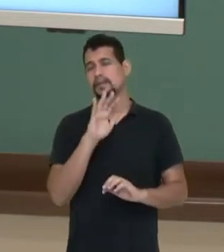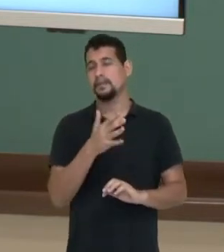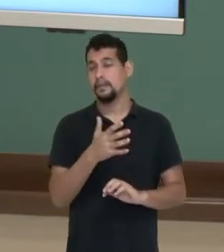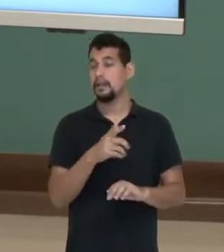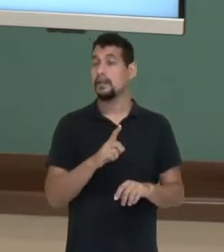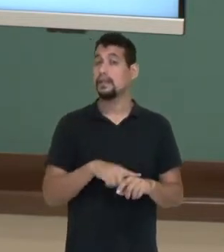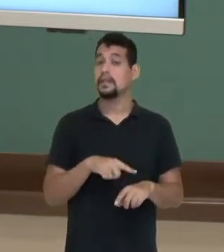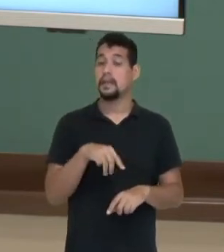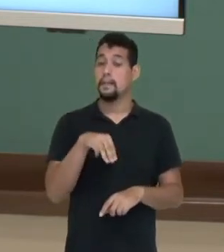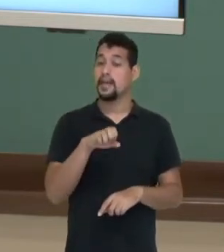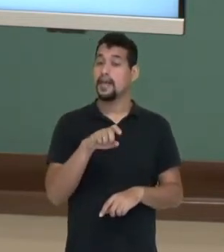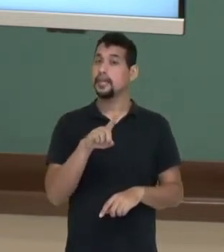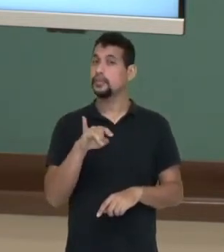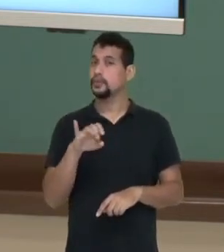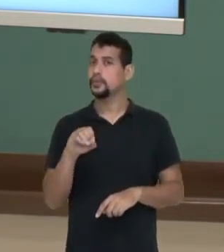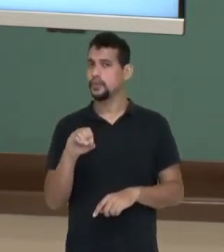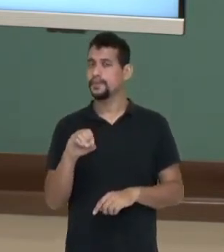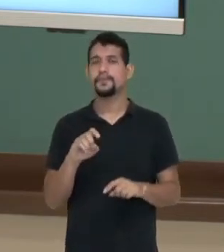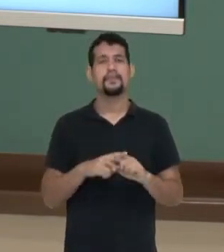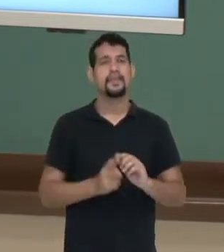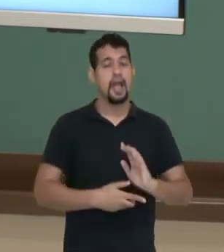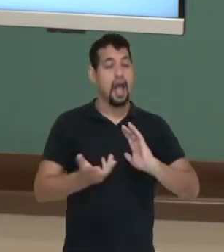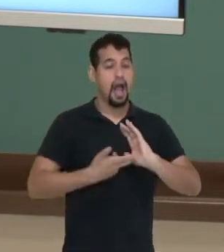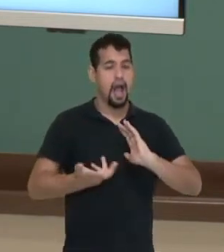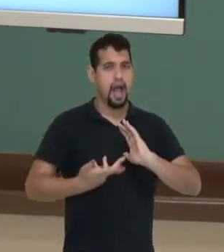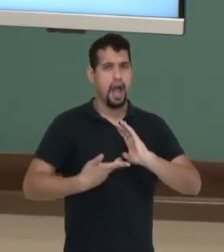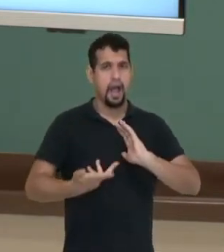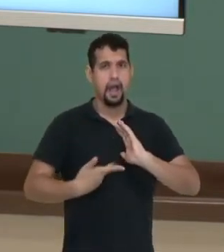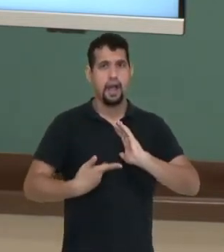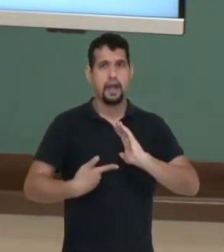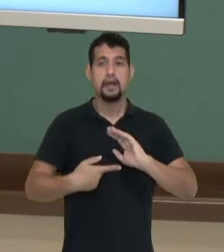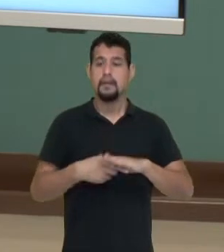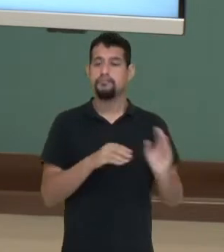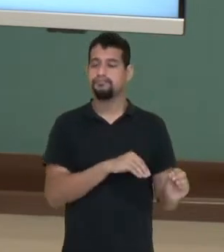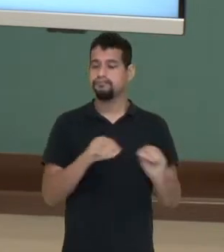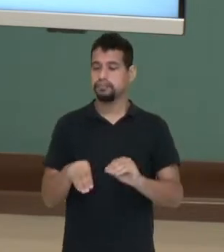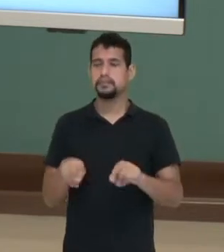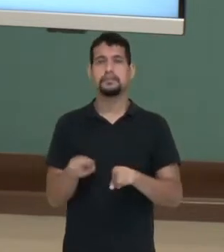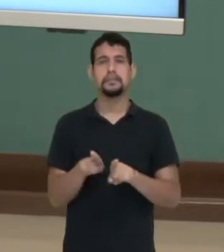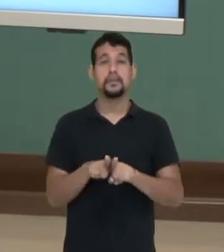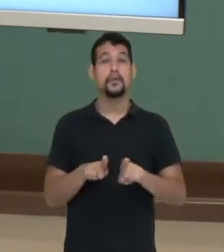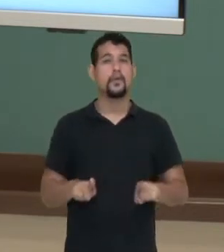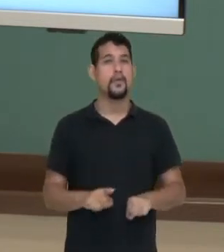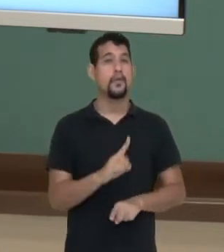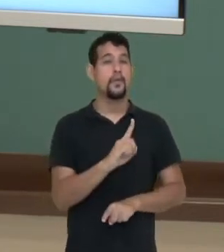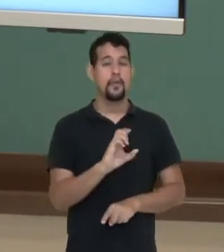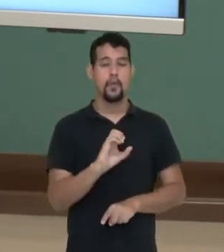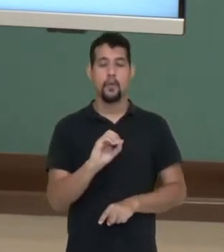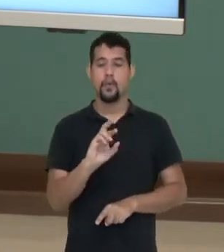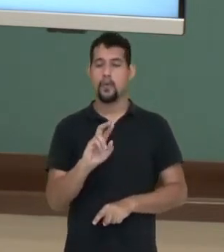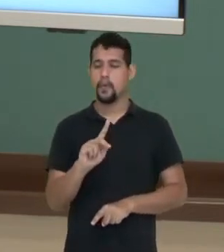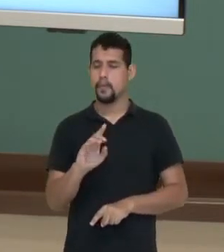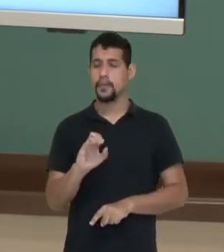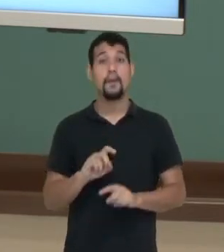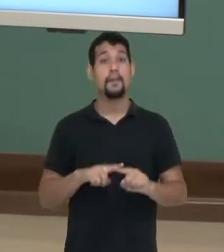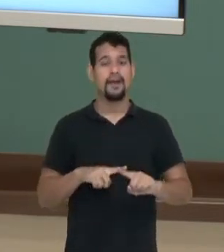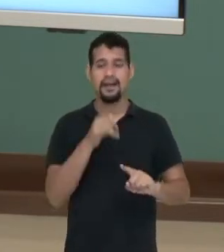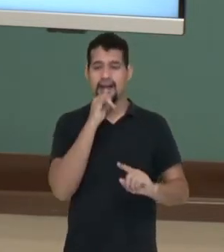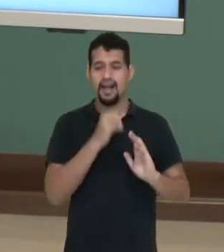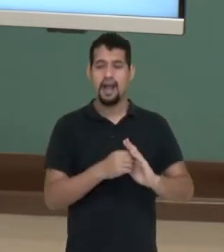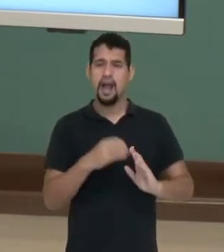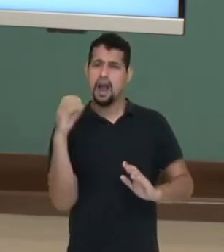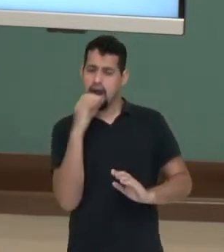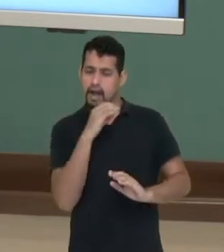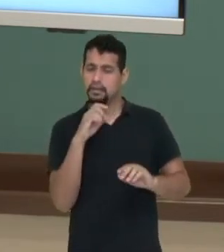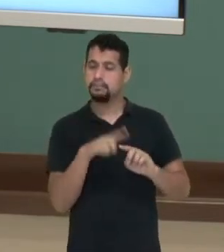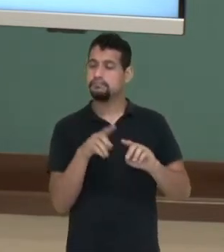tempo médio a rapidez da deslocação de um corpo. Então, a rapidez com que um corpo